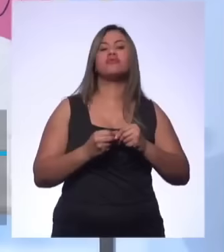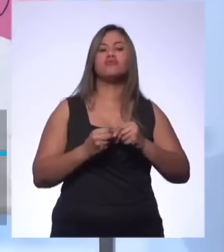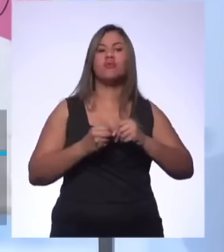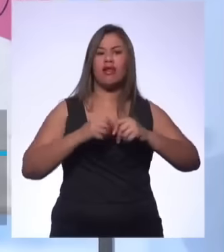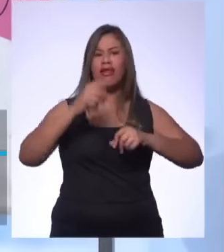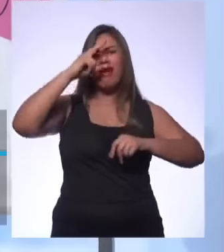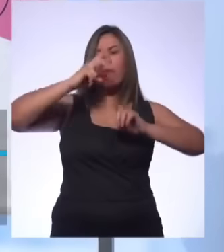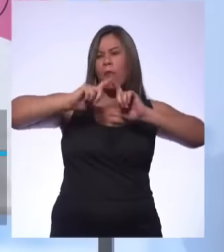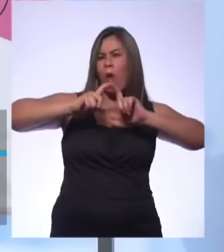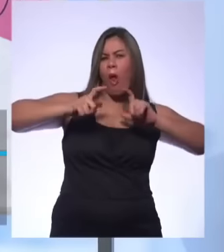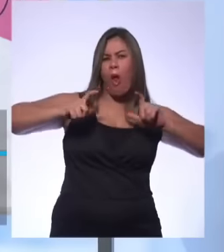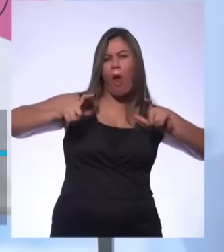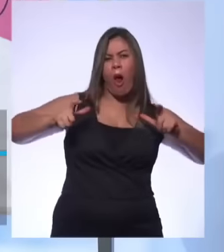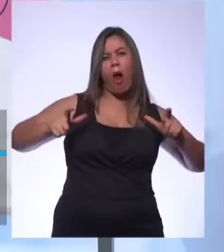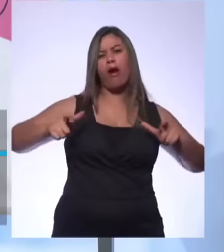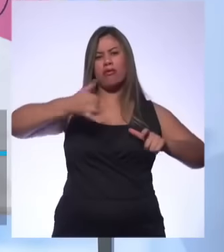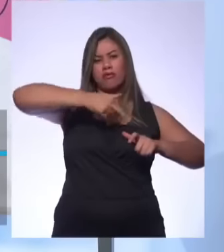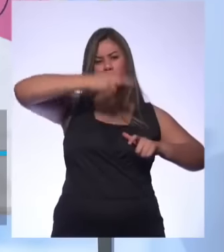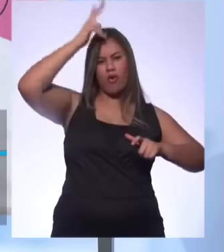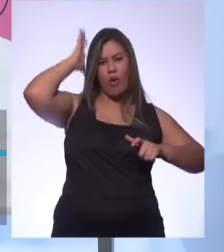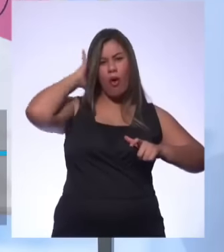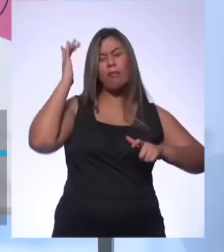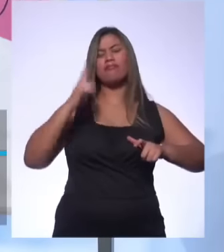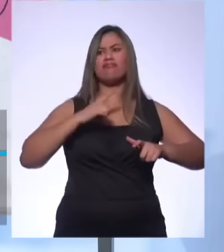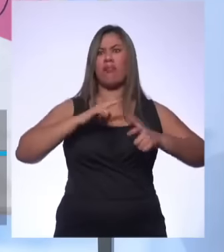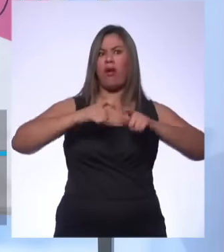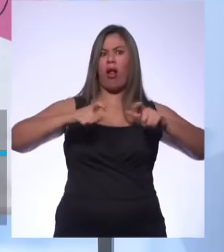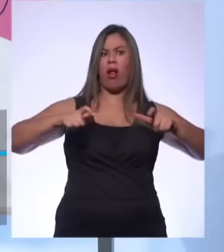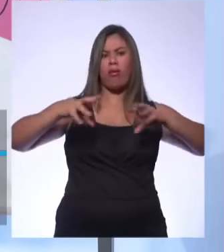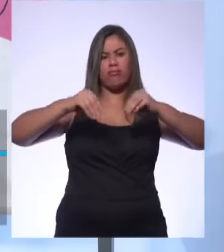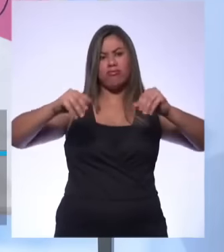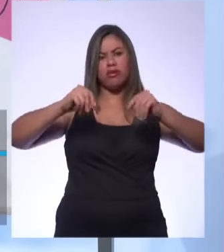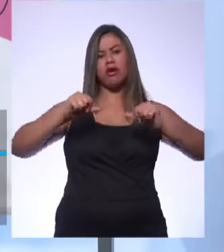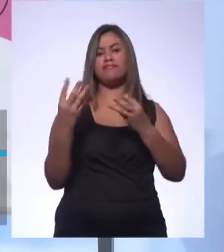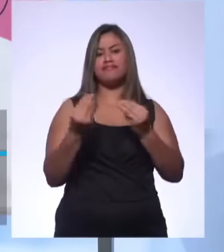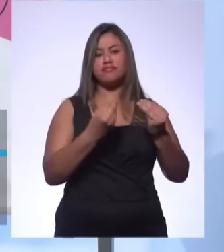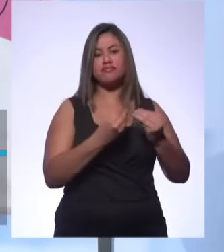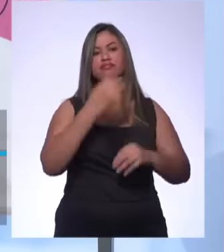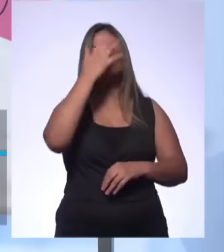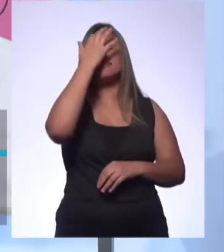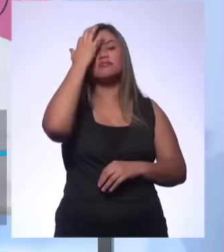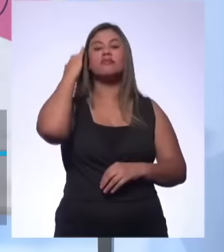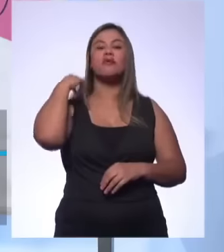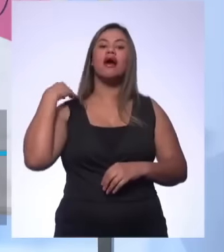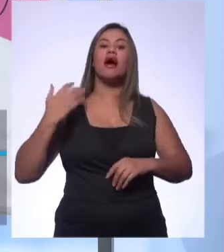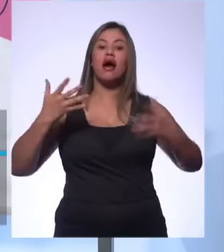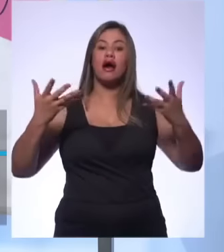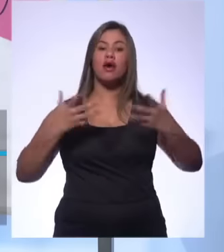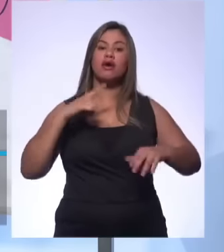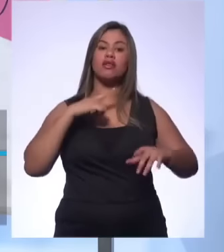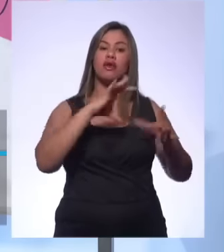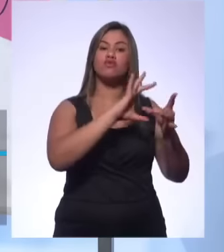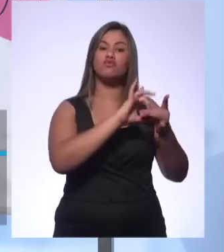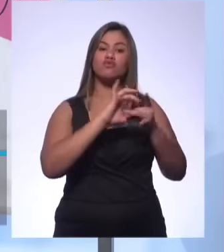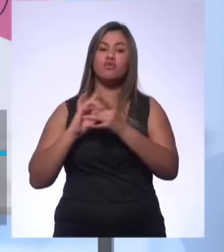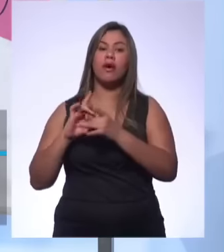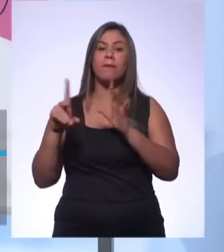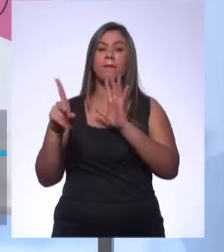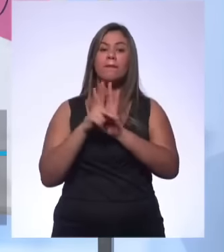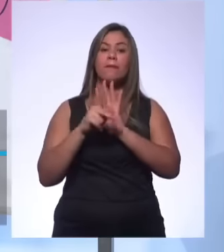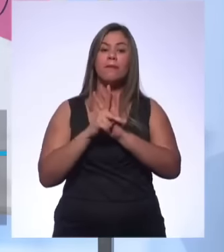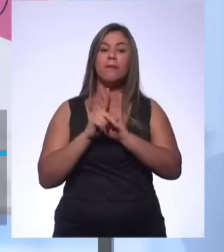era muito grande, vocês sabem disso. Agora, nós estamos nesse contexto, olha só, sexto ano aqui,